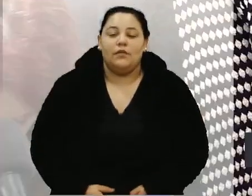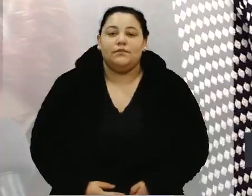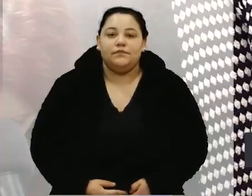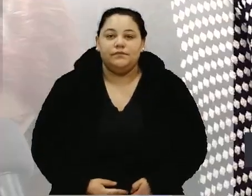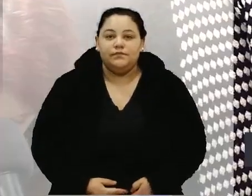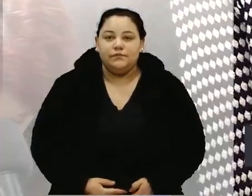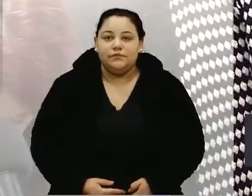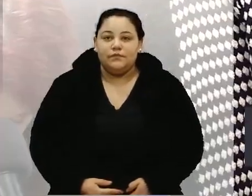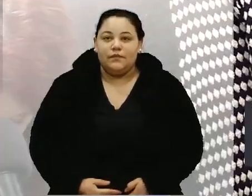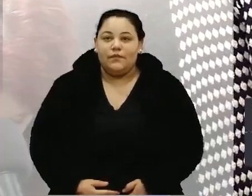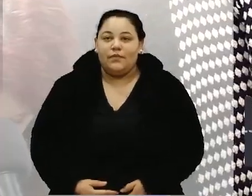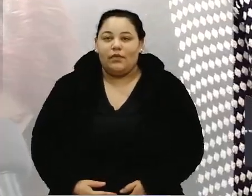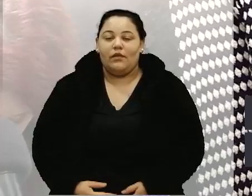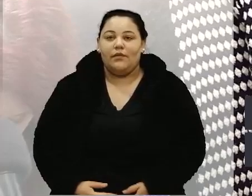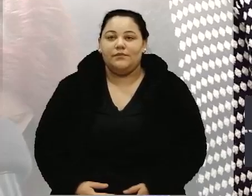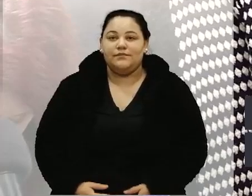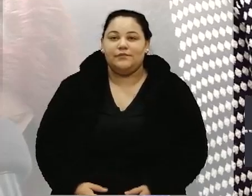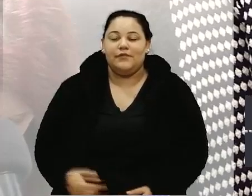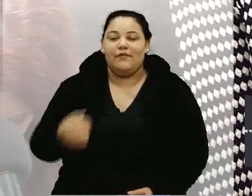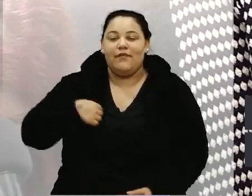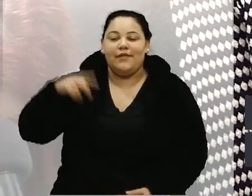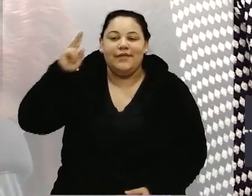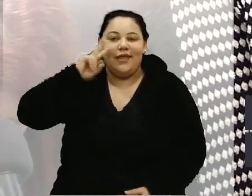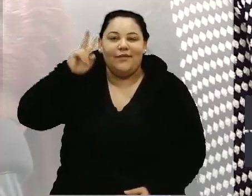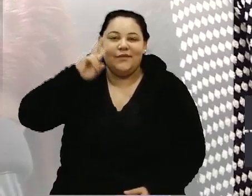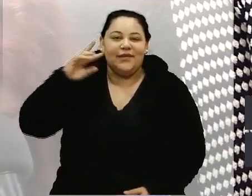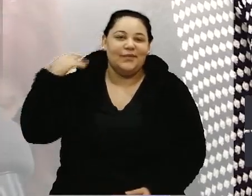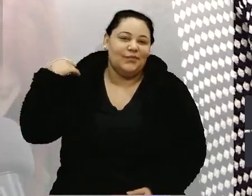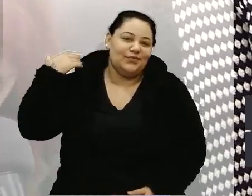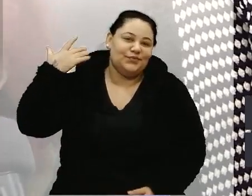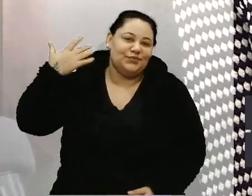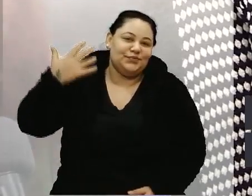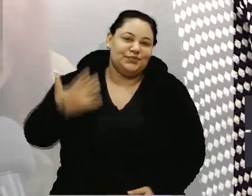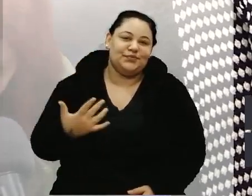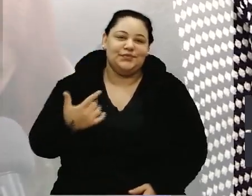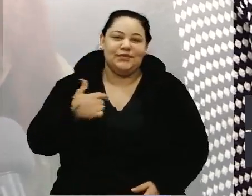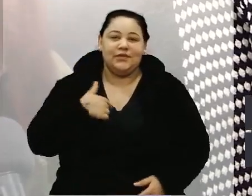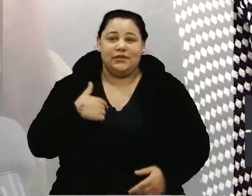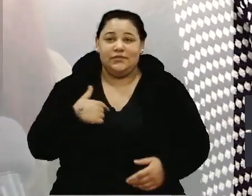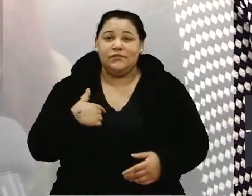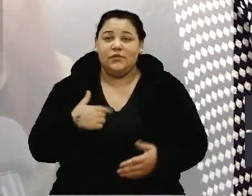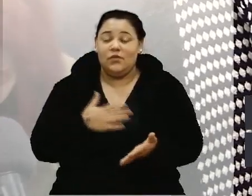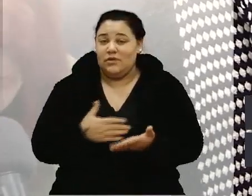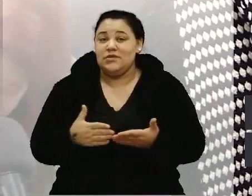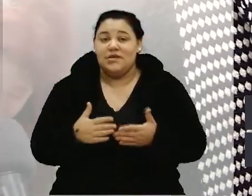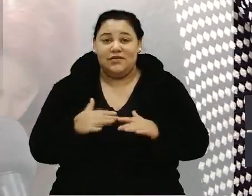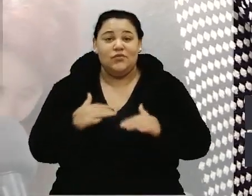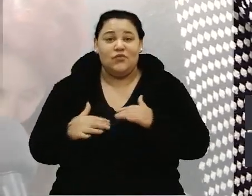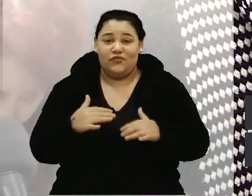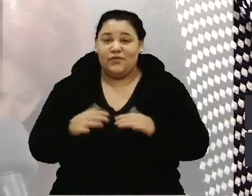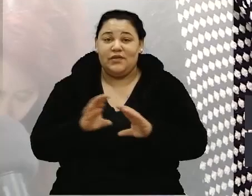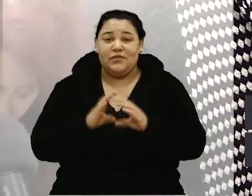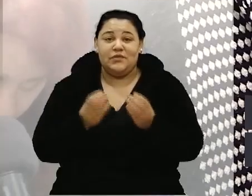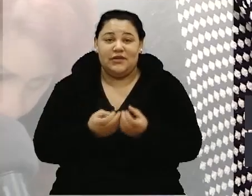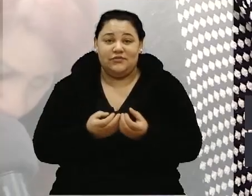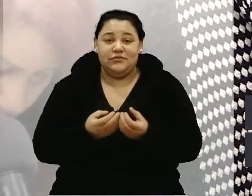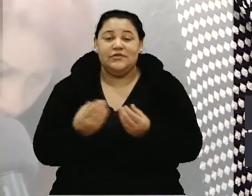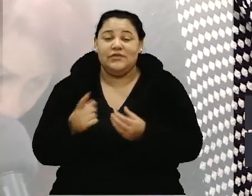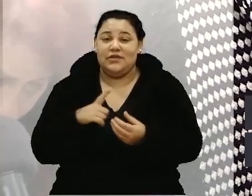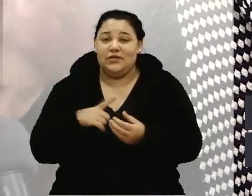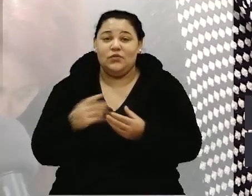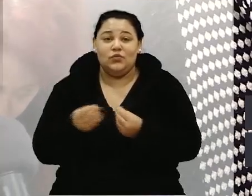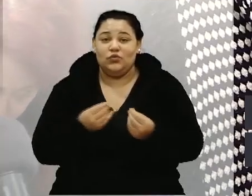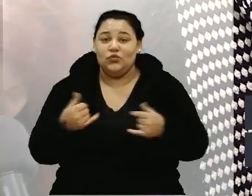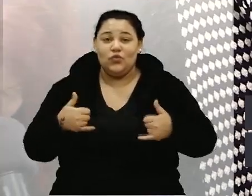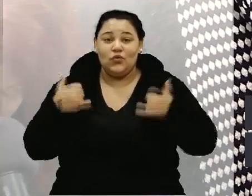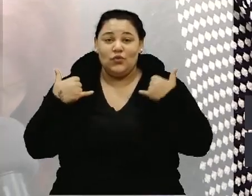Era um filme que passava na minha cabeça, né, Jesus? Eu venho do movimento comunitário com muito orgulho, né? Porque desses movimentos